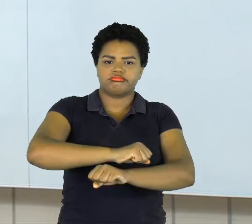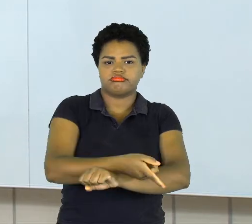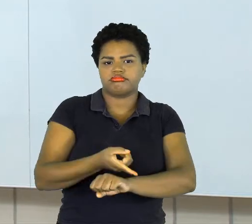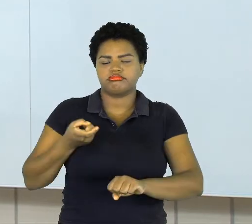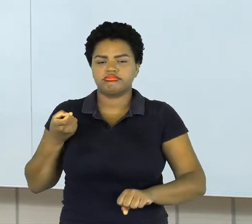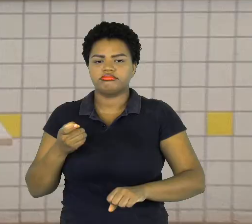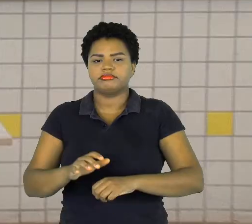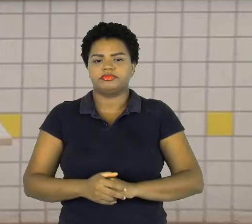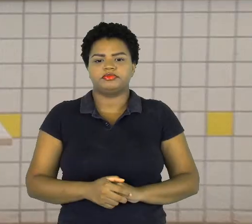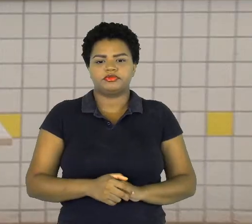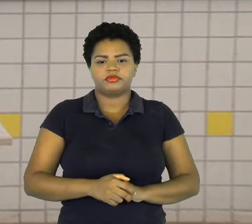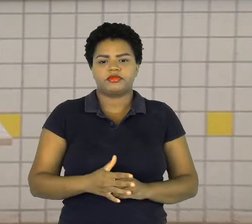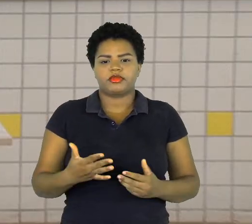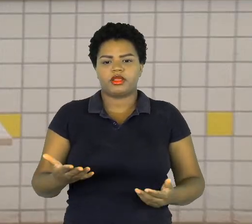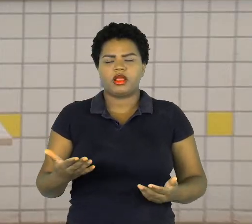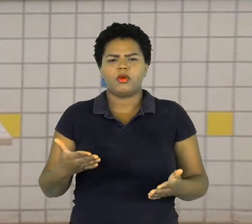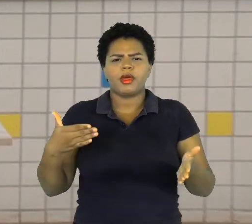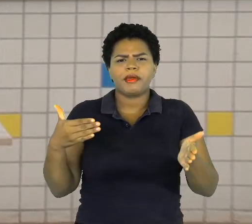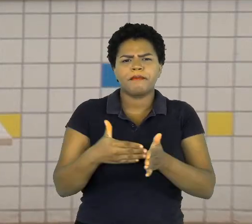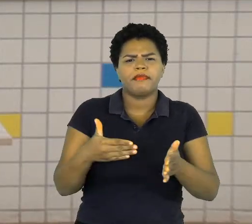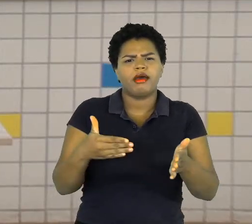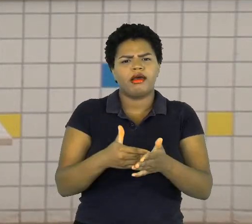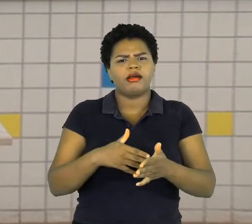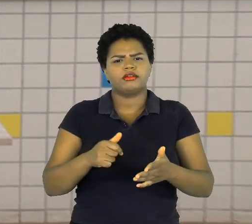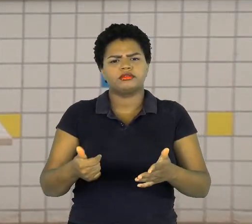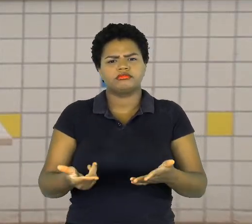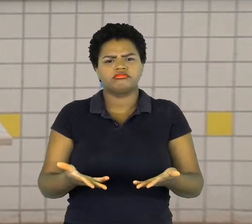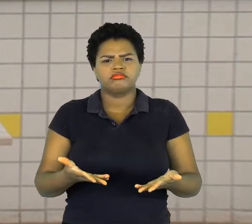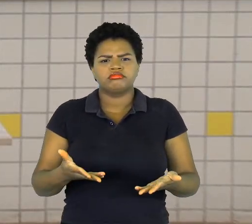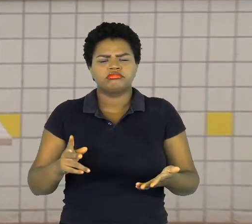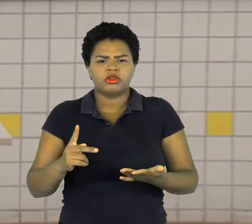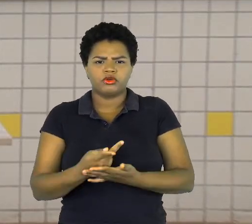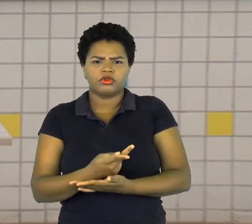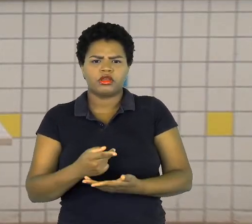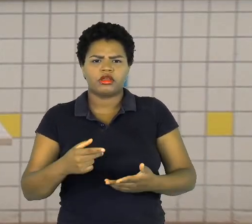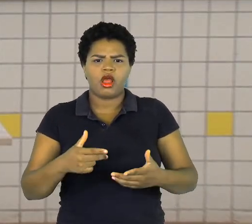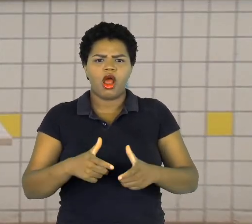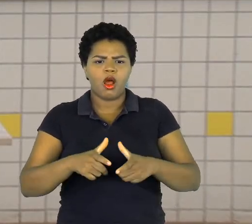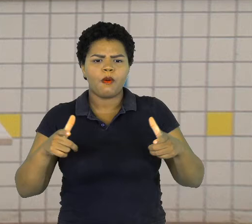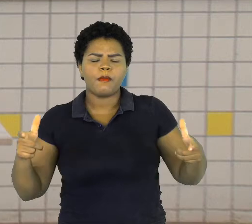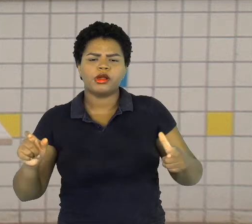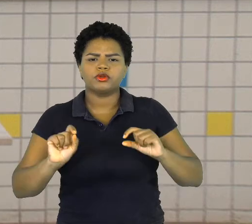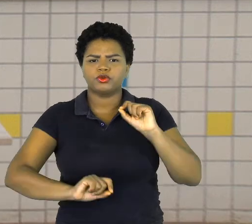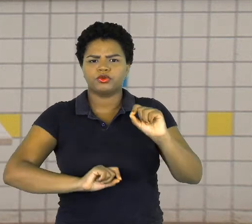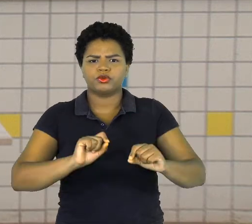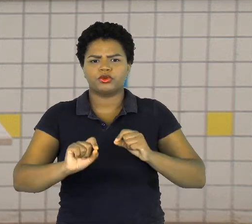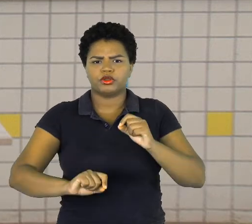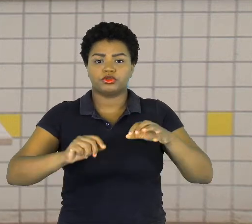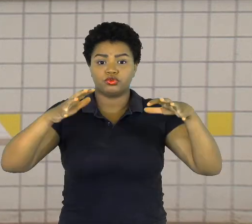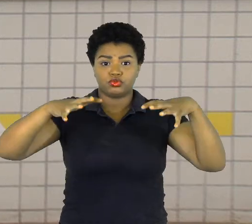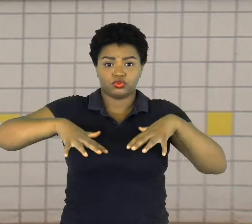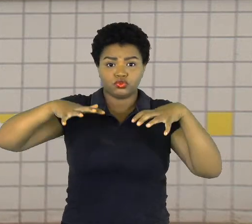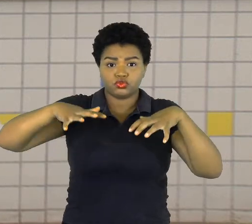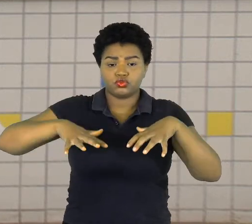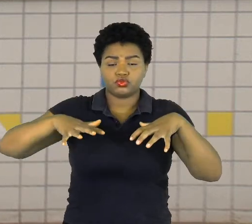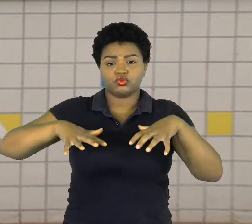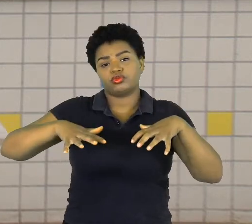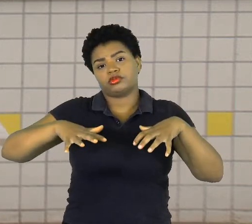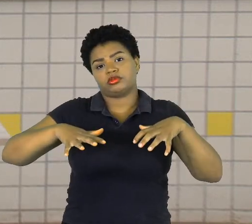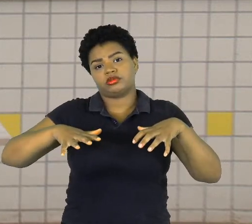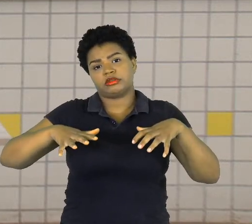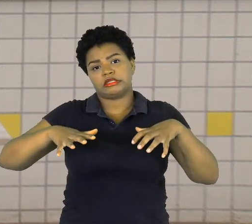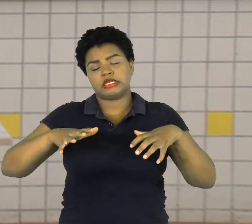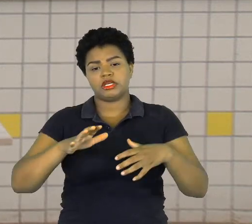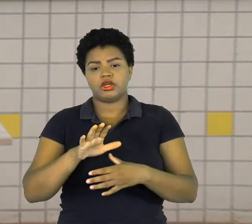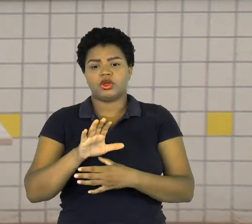as erosões. Quais são os fatores que aumentam a erosão? Chuva, cobertura vegetal, tirada da cobertura vegetal, retirada